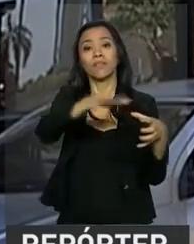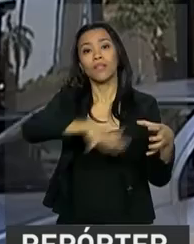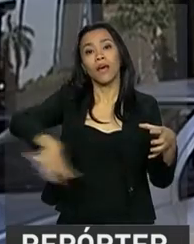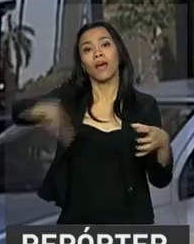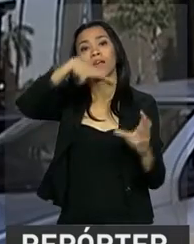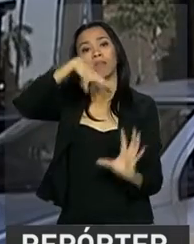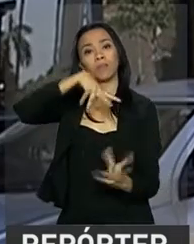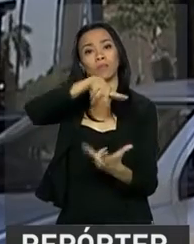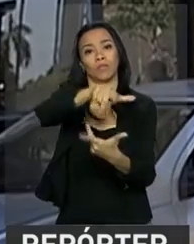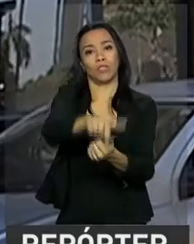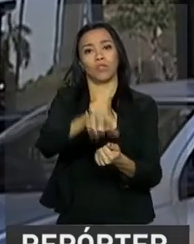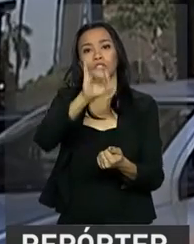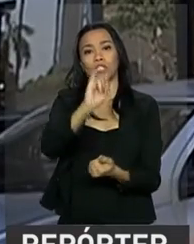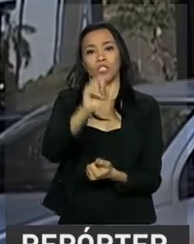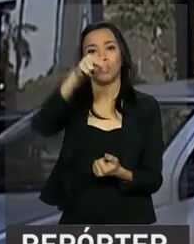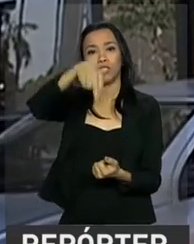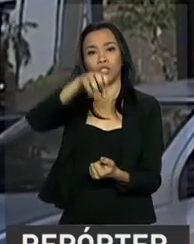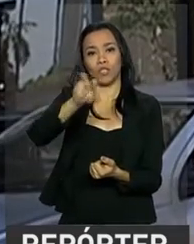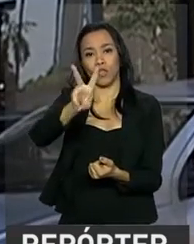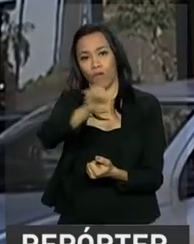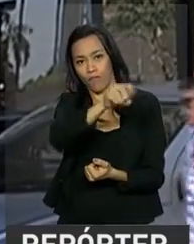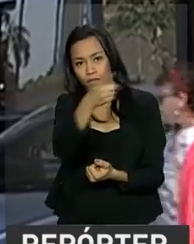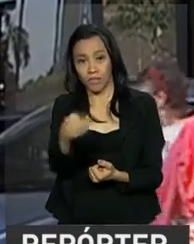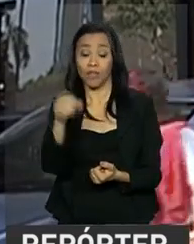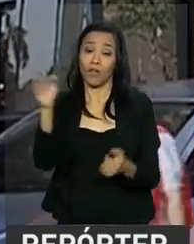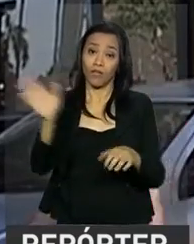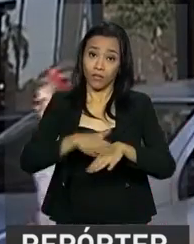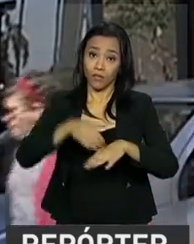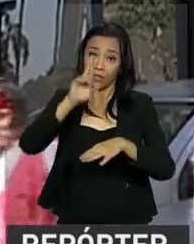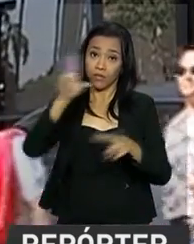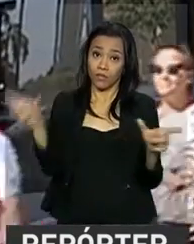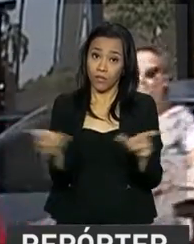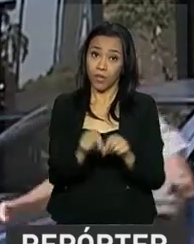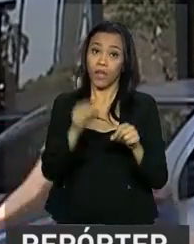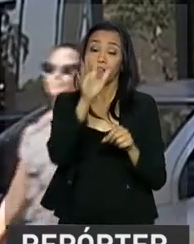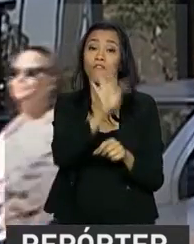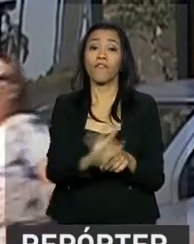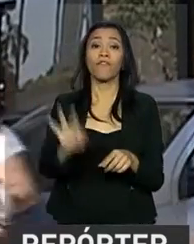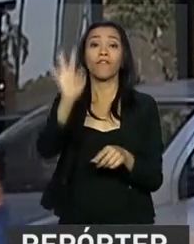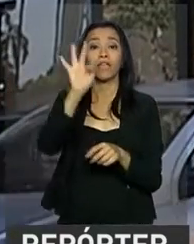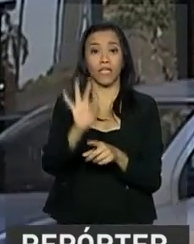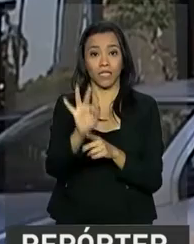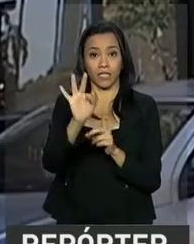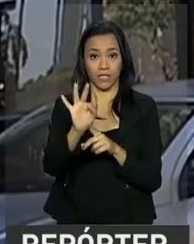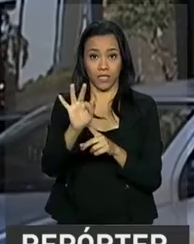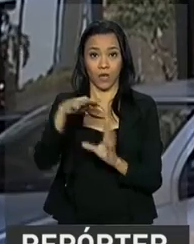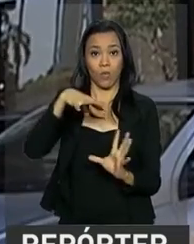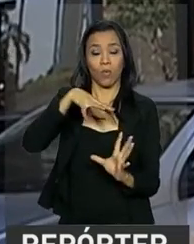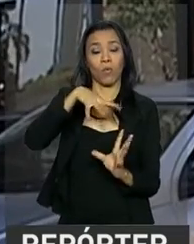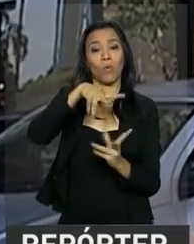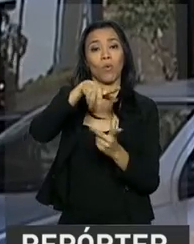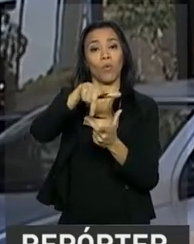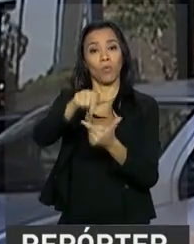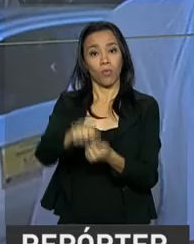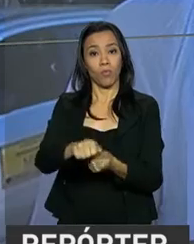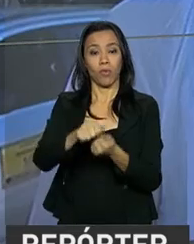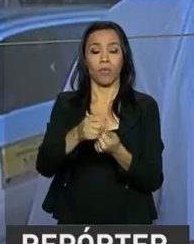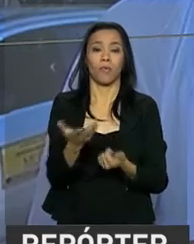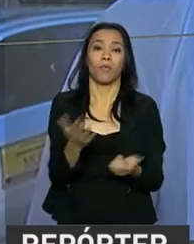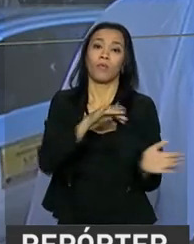mundial pelo pela federação global do conselho global de competitividade danielle